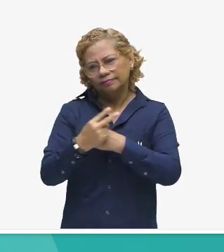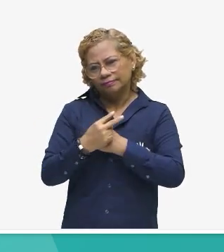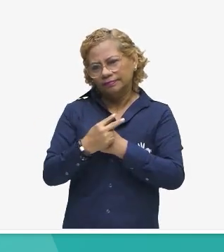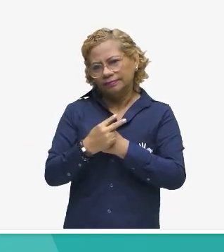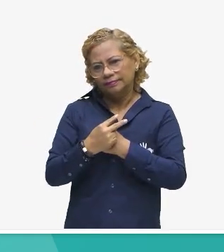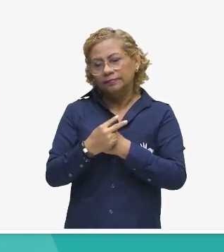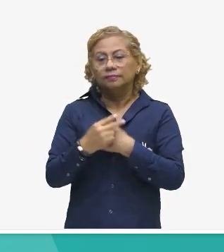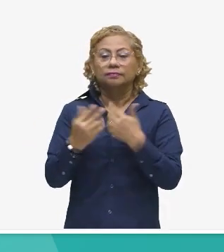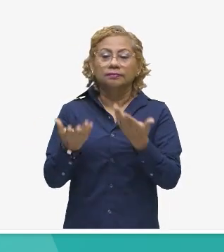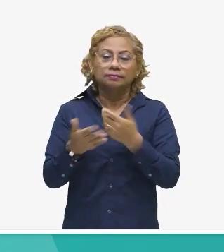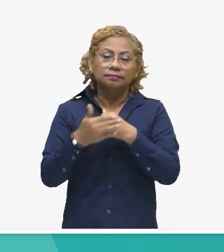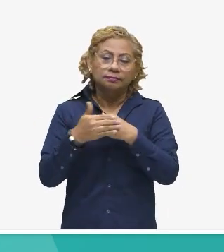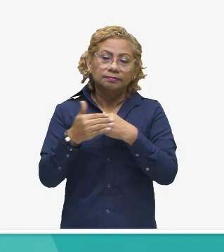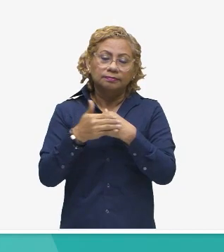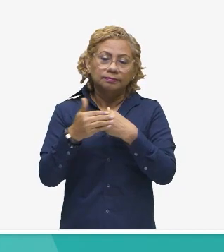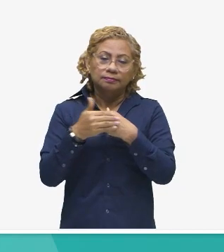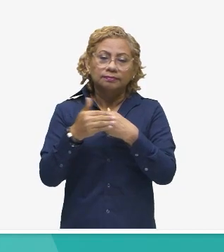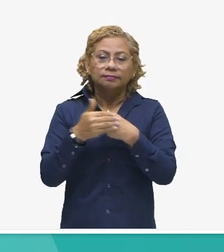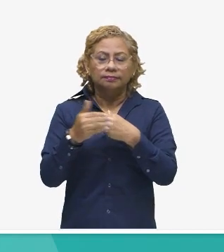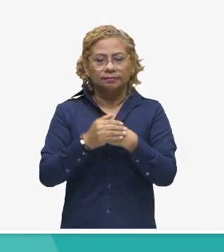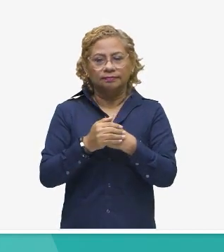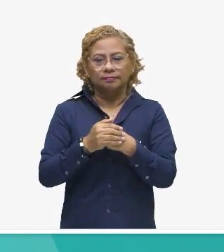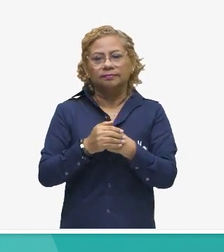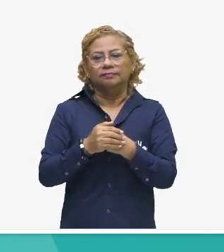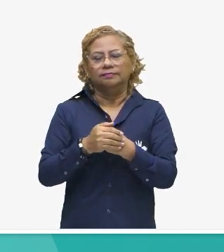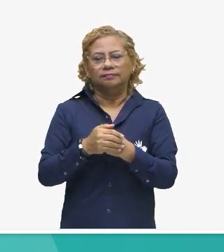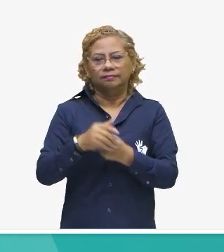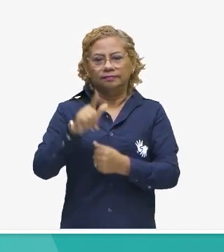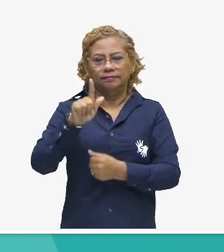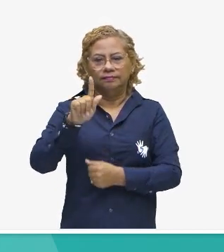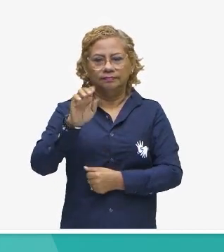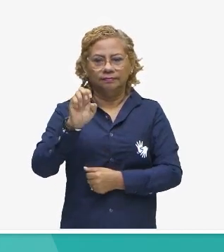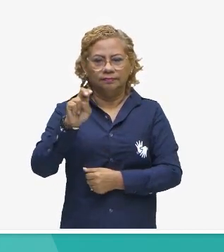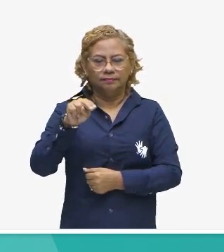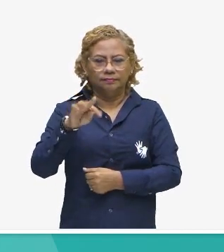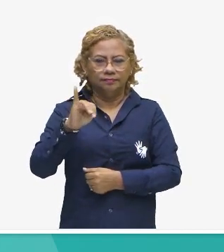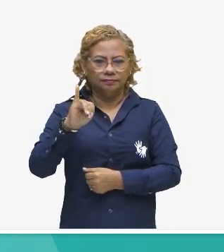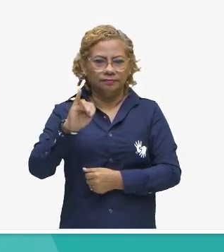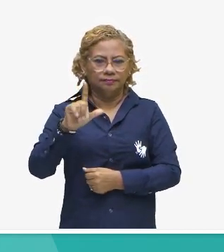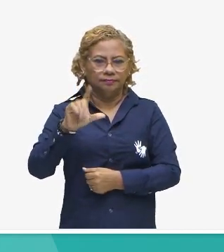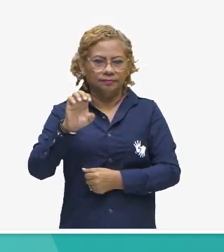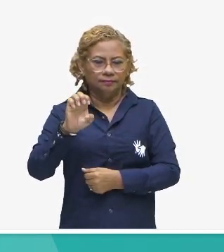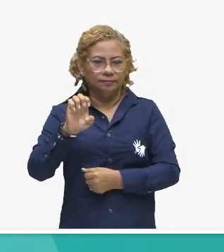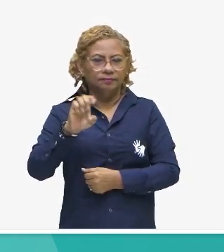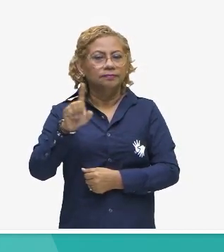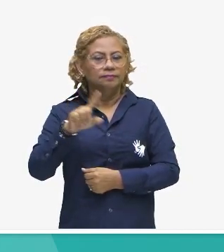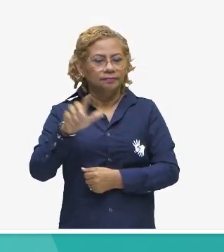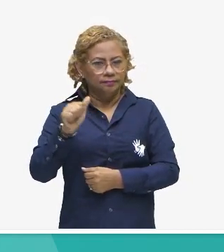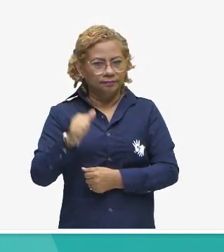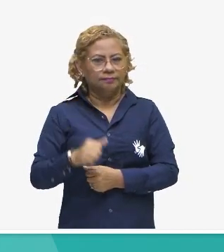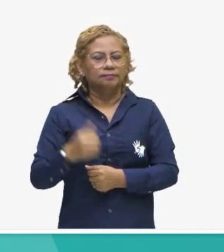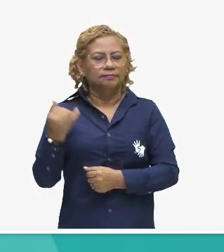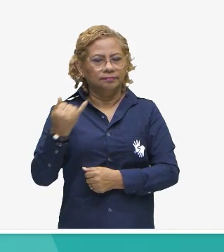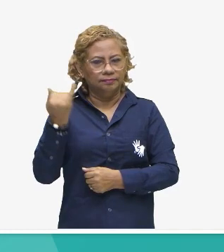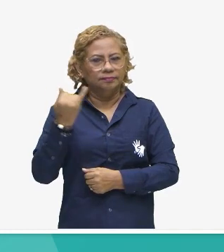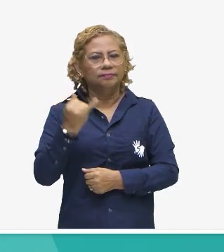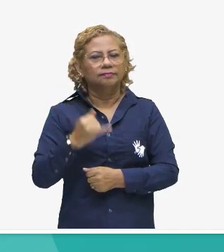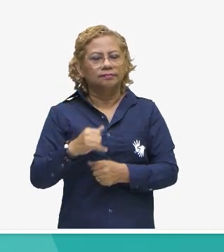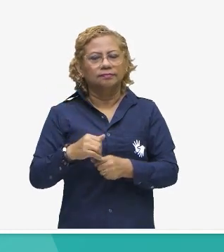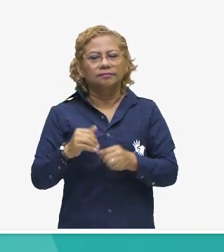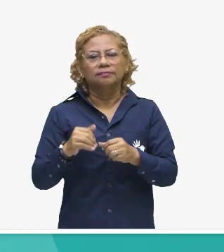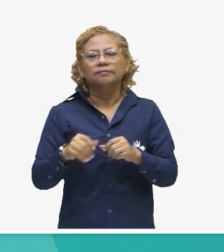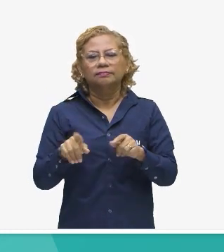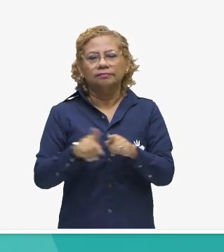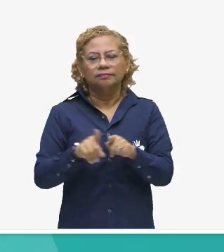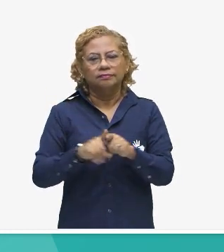nosso dia a dia para nos movimentarmos, né? E agora a gente vai ver aqui uma fala